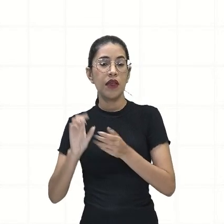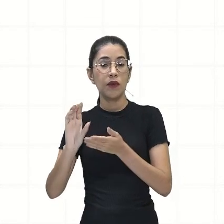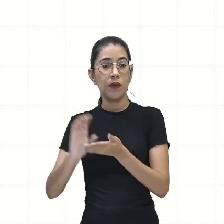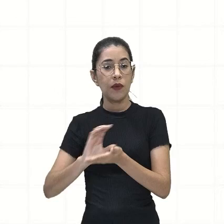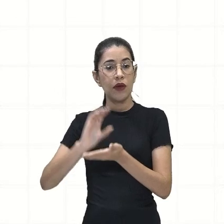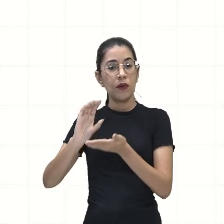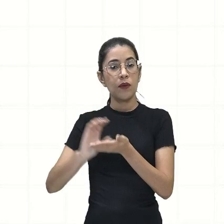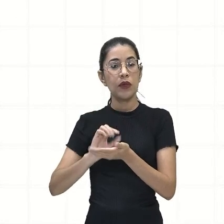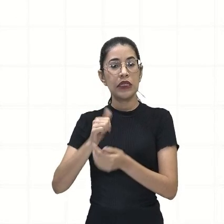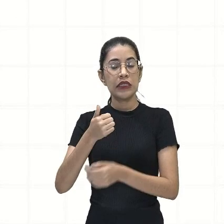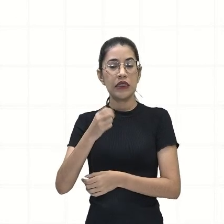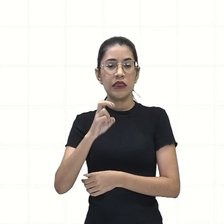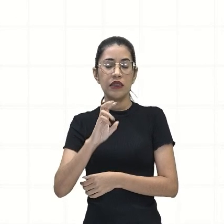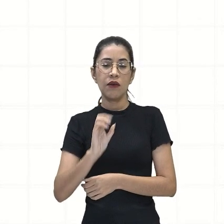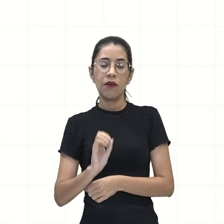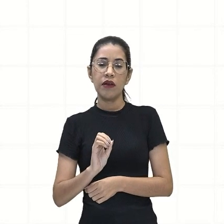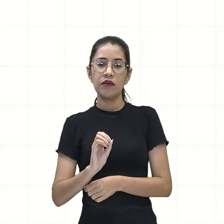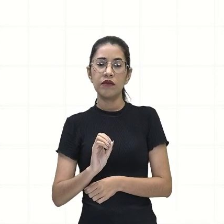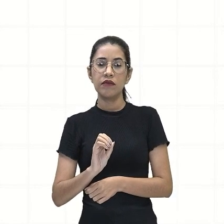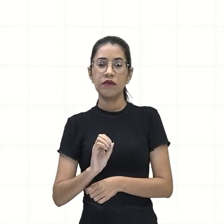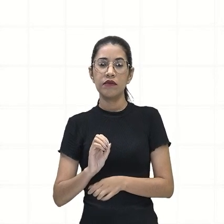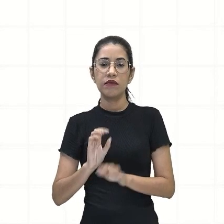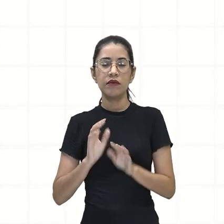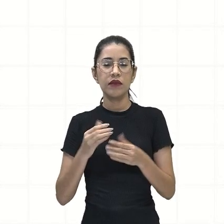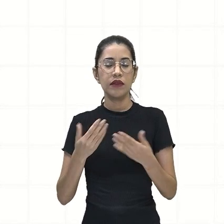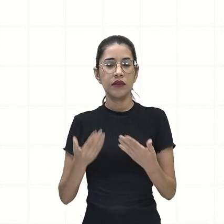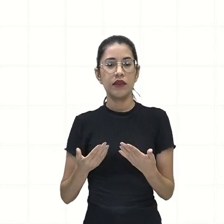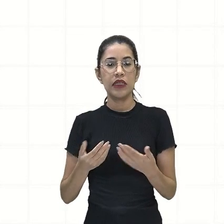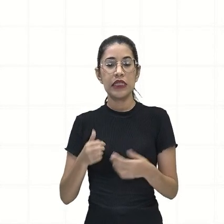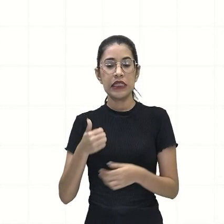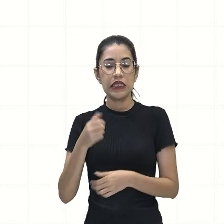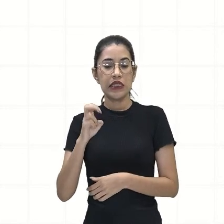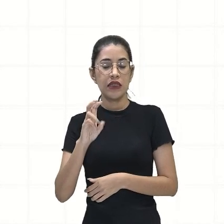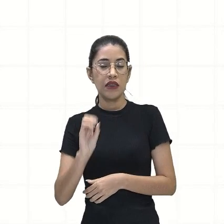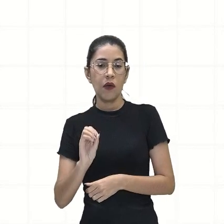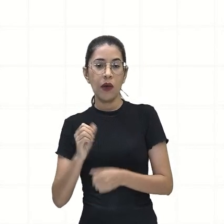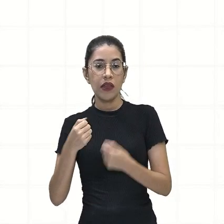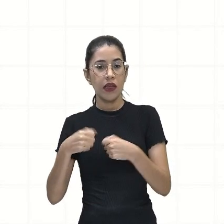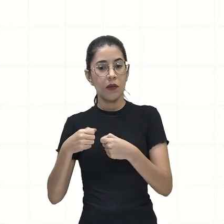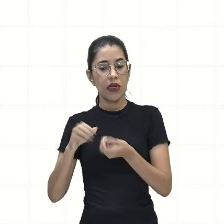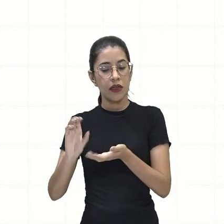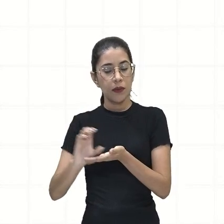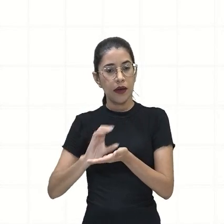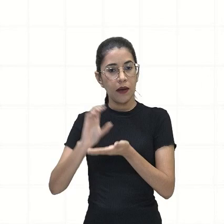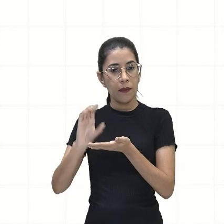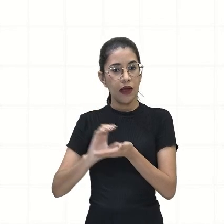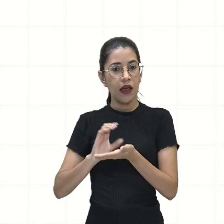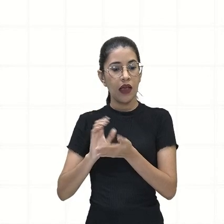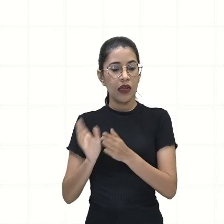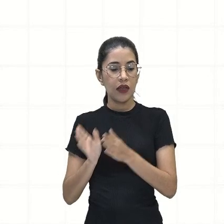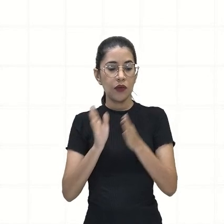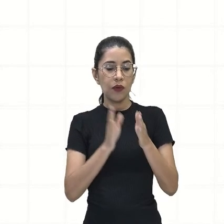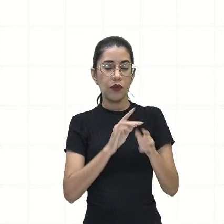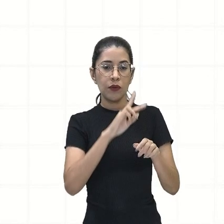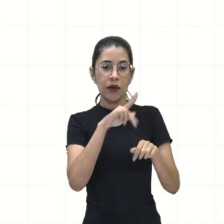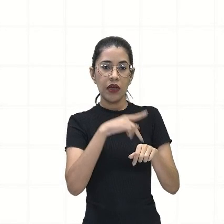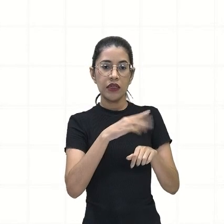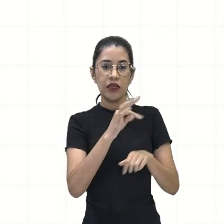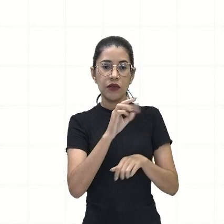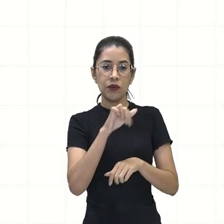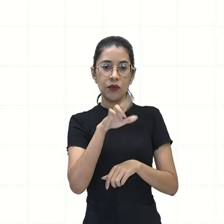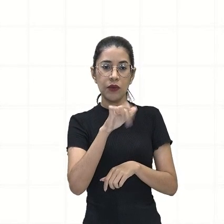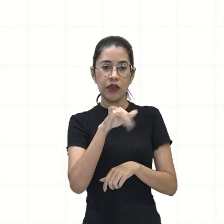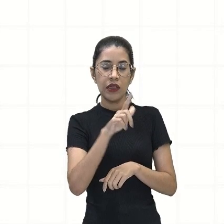é 150. Opa! Se é 150 e aqui na Turquia, que está ao lado, o 150 é lá no